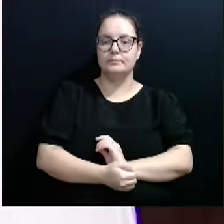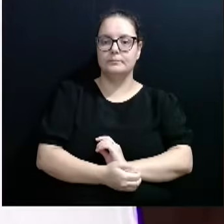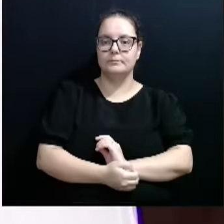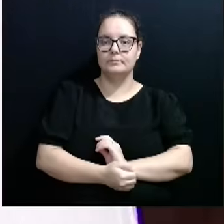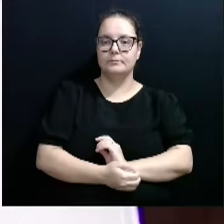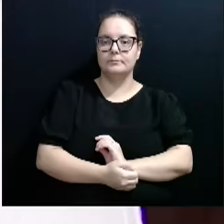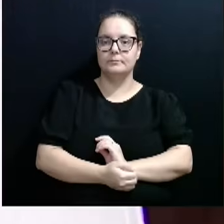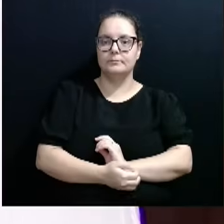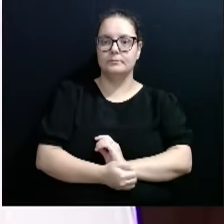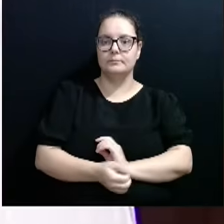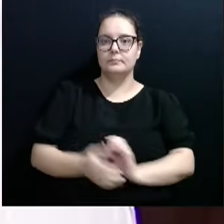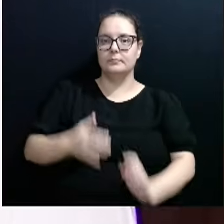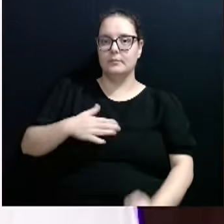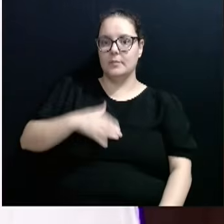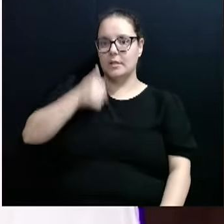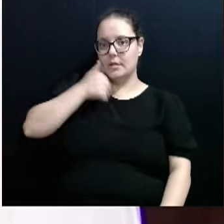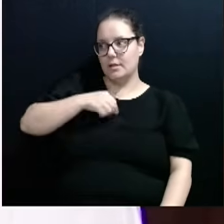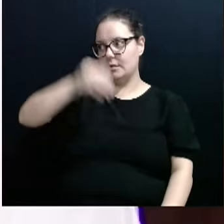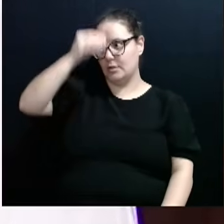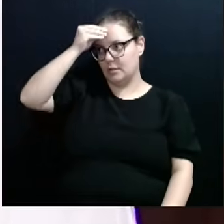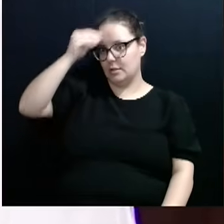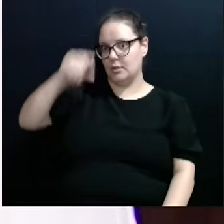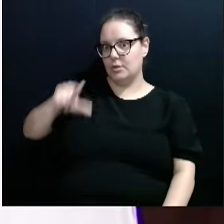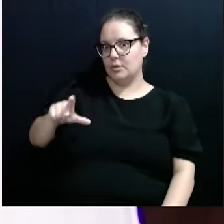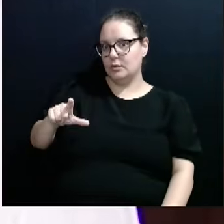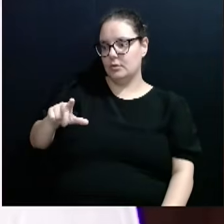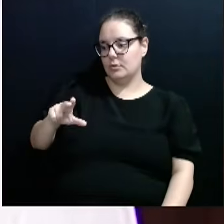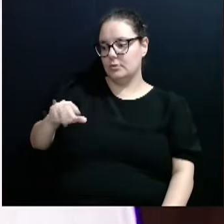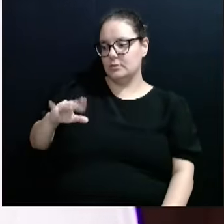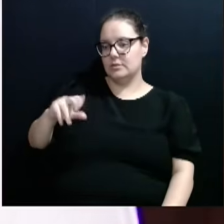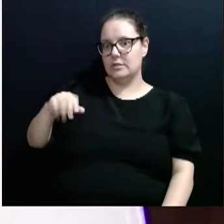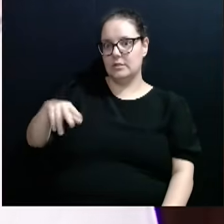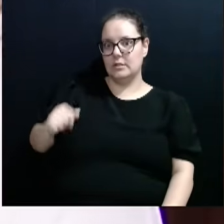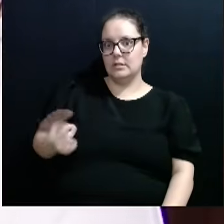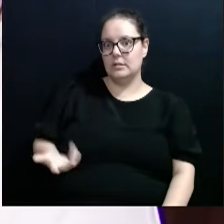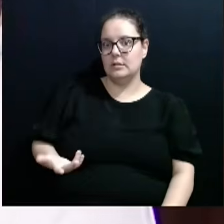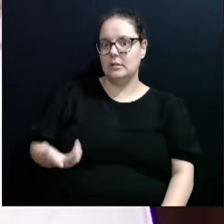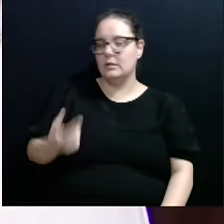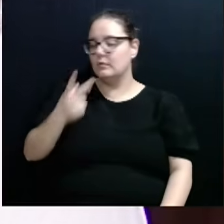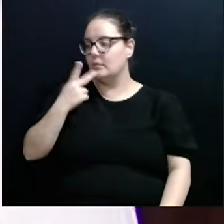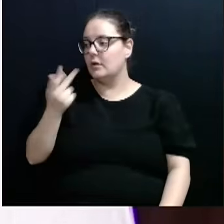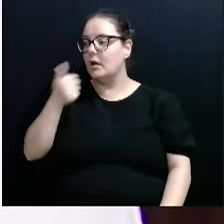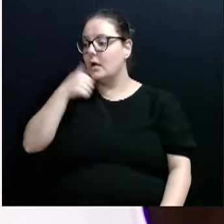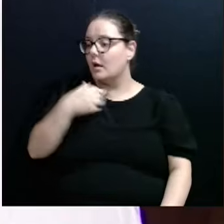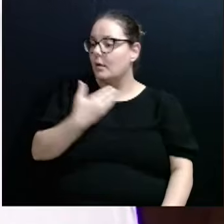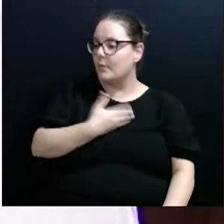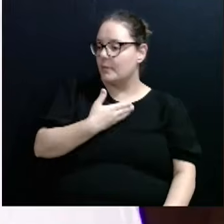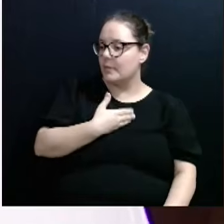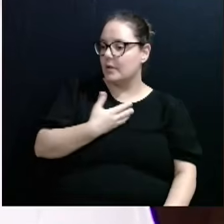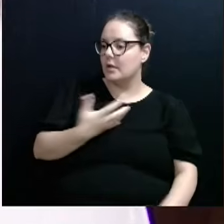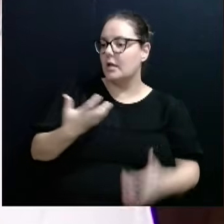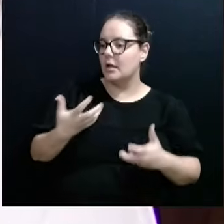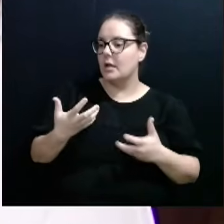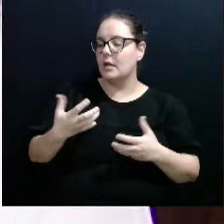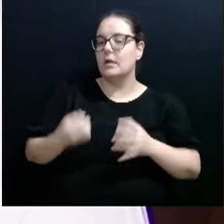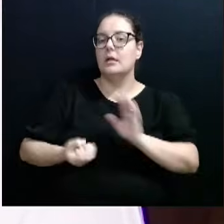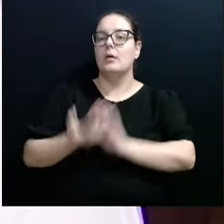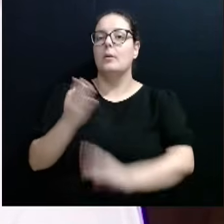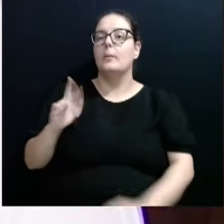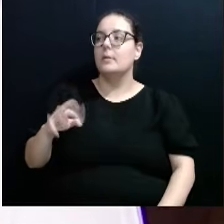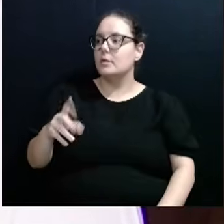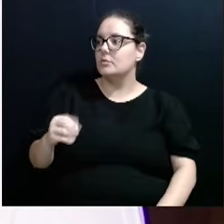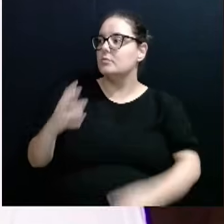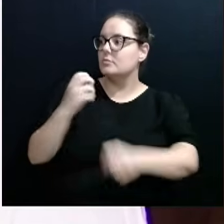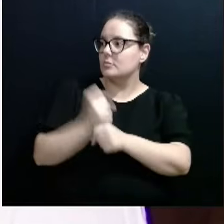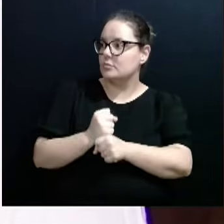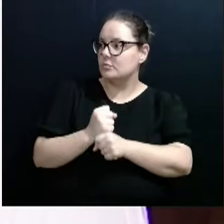né? Ela falou, minha amiga quer montar um brechó, você tem um espaço, vamos juntar todo mundo? Aí juntou, né? Eu e